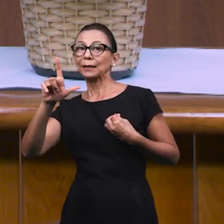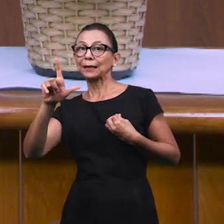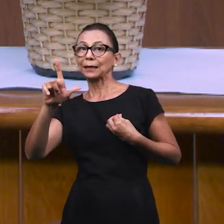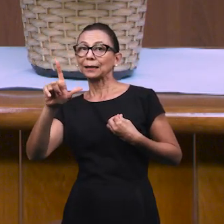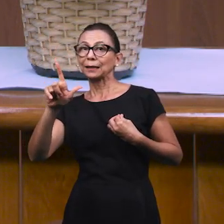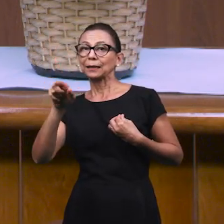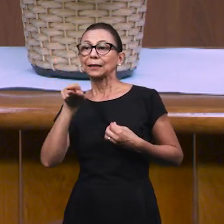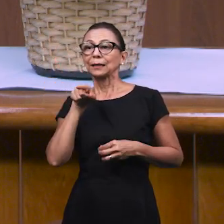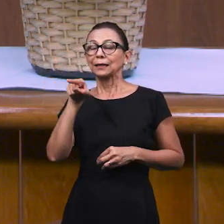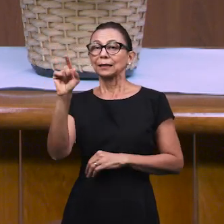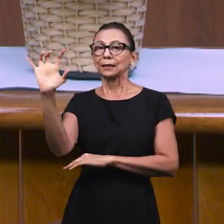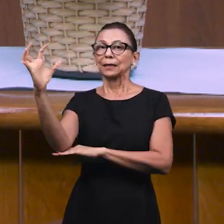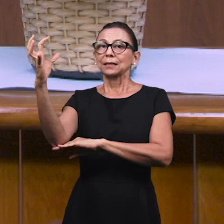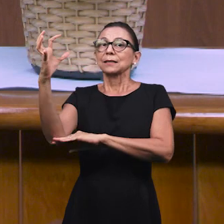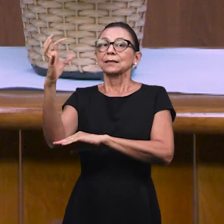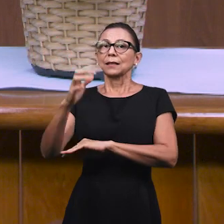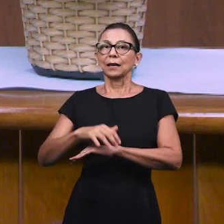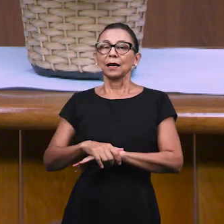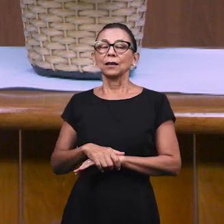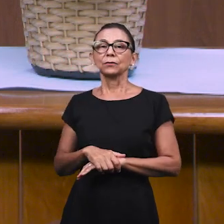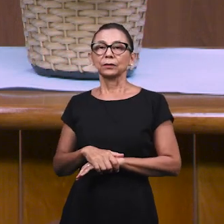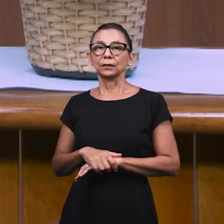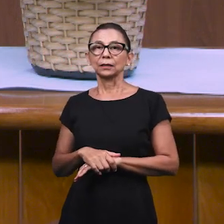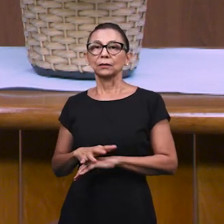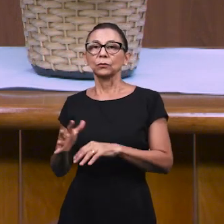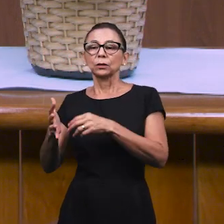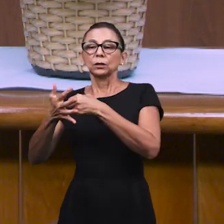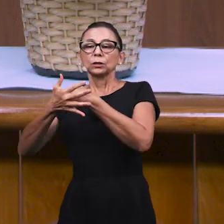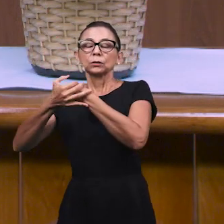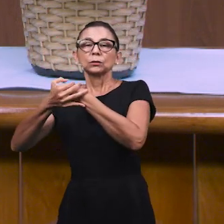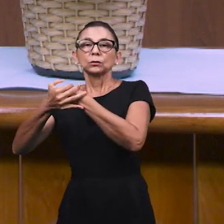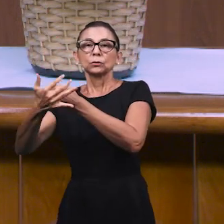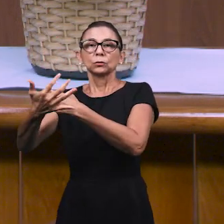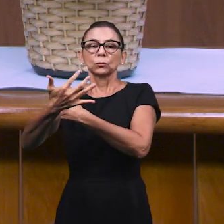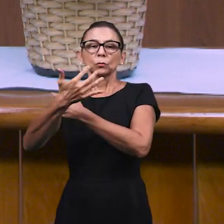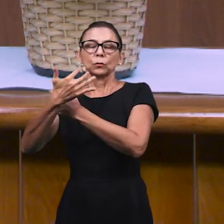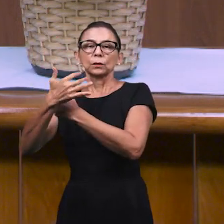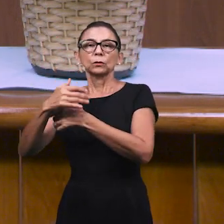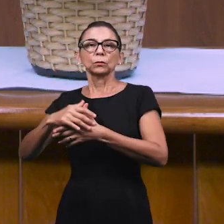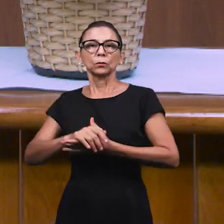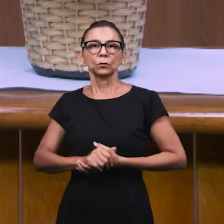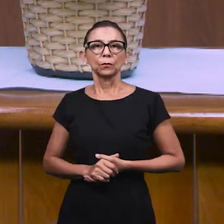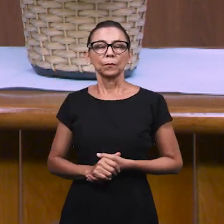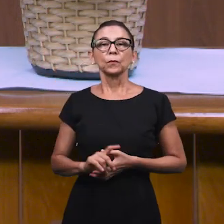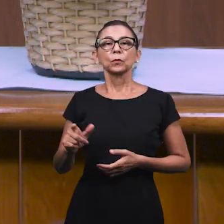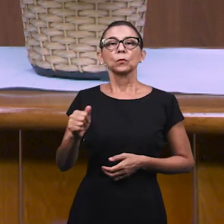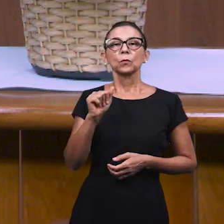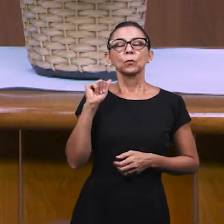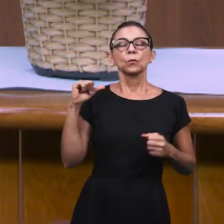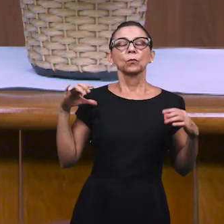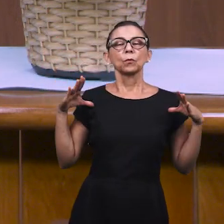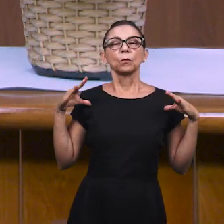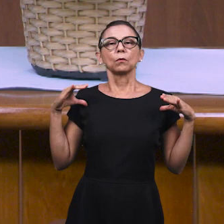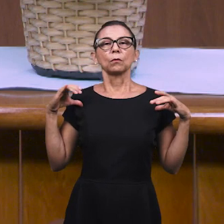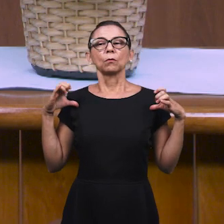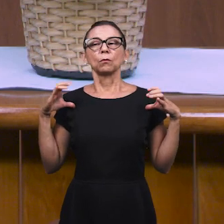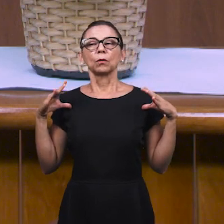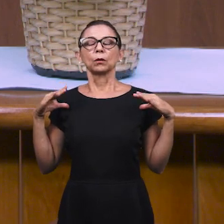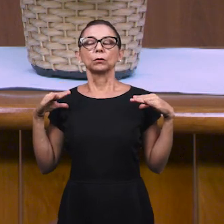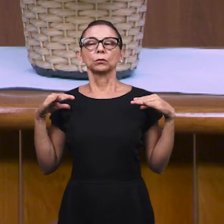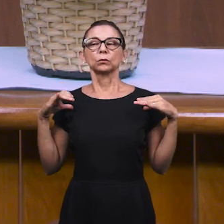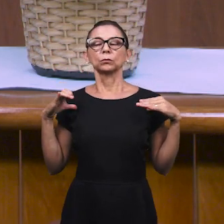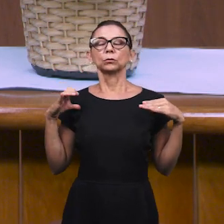que ela foi guardada. Ela foi guardada por um querubim que tinha uma espada ali flamejante, que guardava,